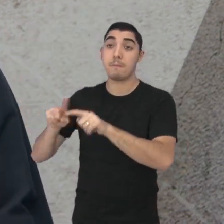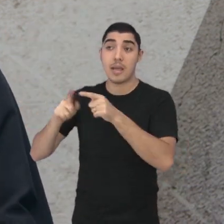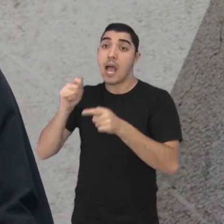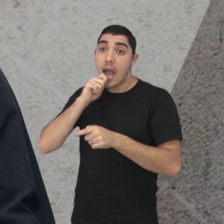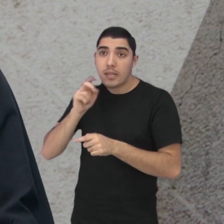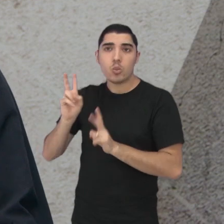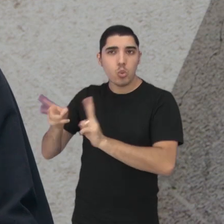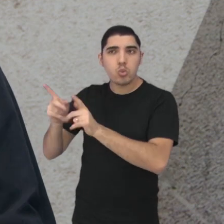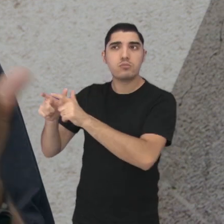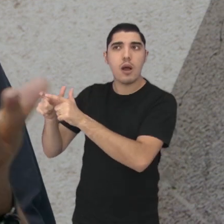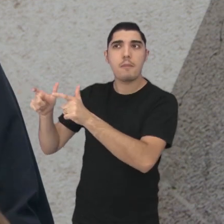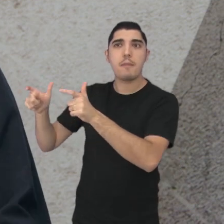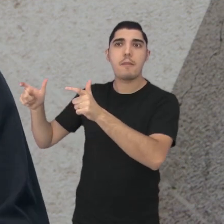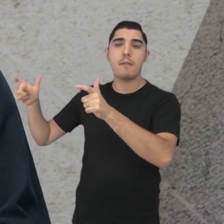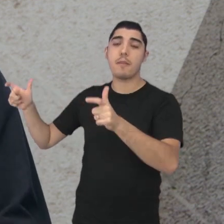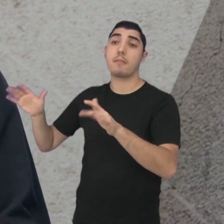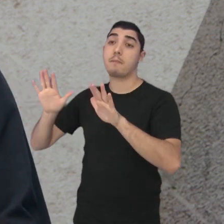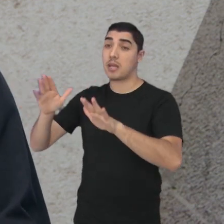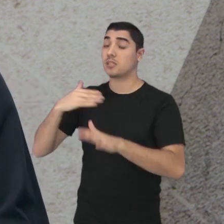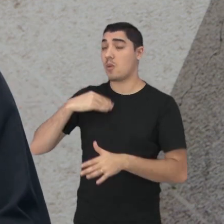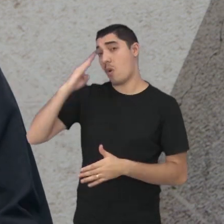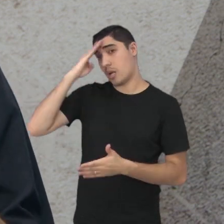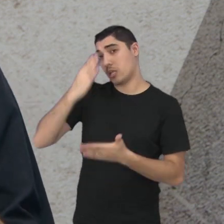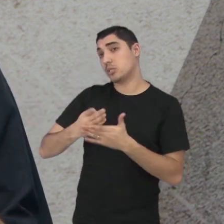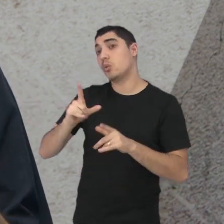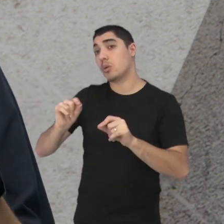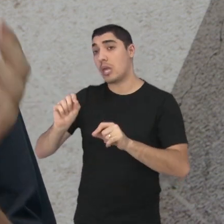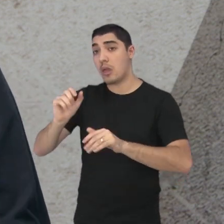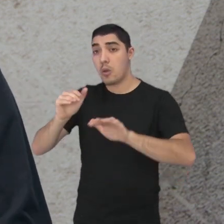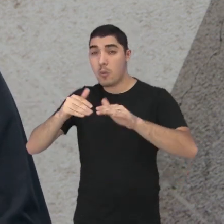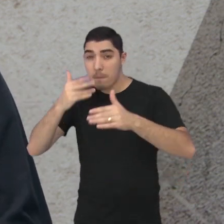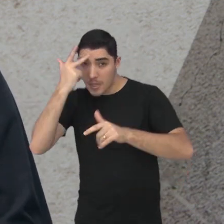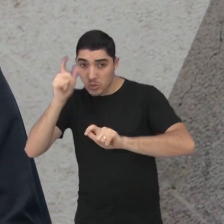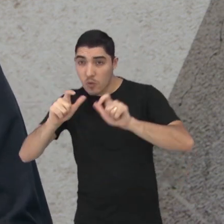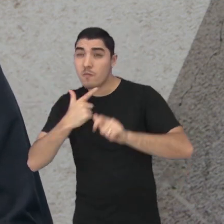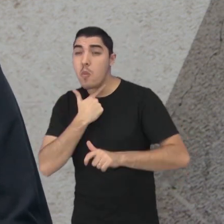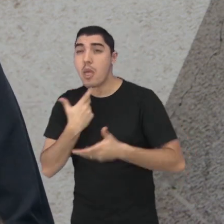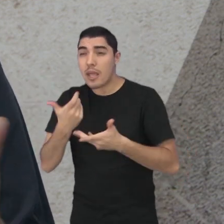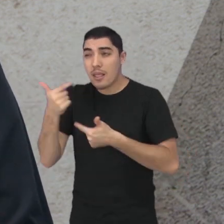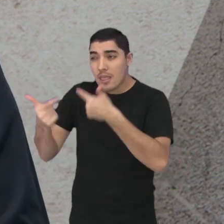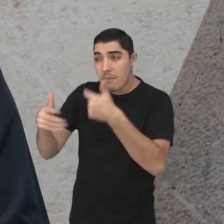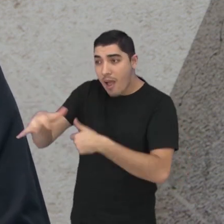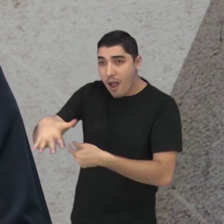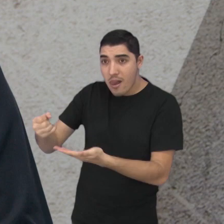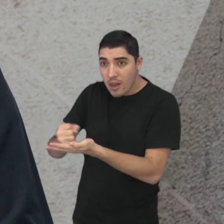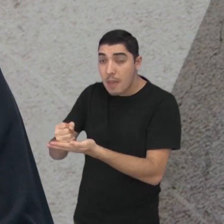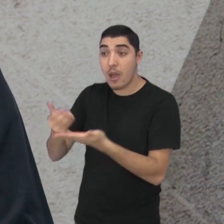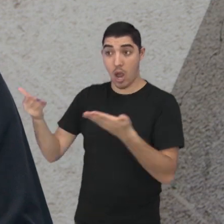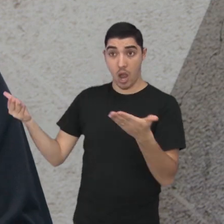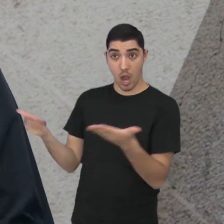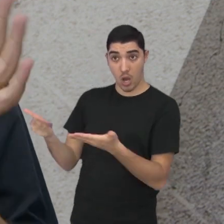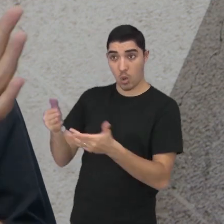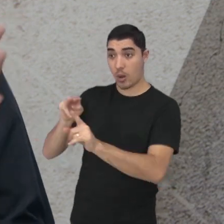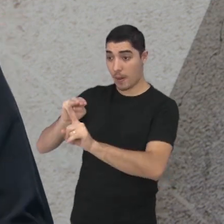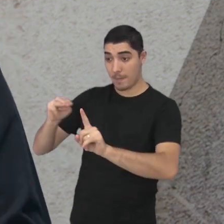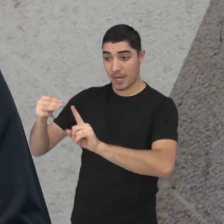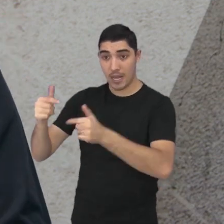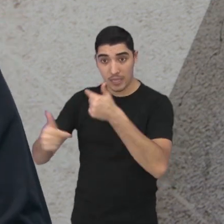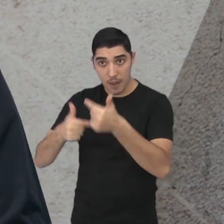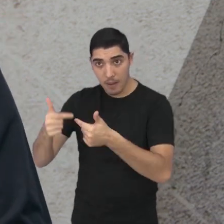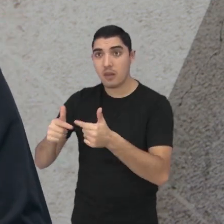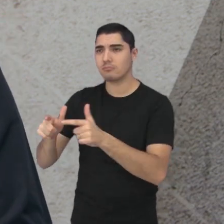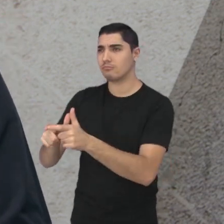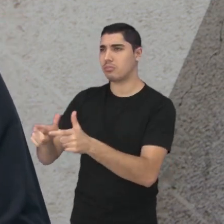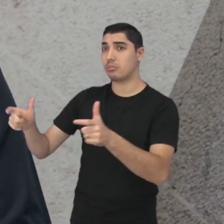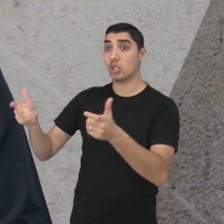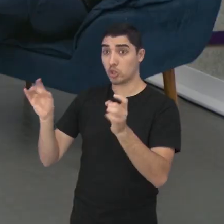crescendo. Então, assim, eu entendo que para qualquer pessoa que está pensando em entrar nessa área, é um mercado hoje, não só para o